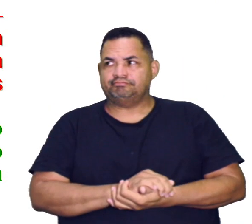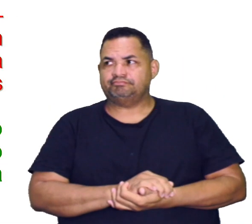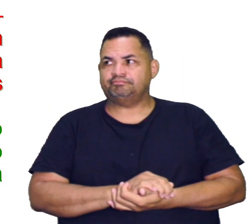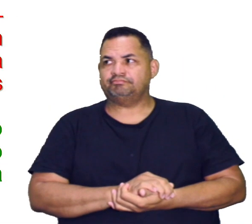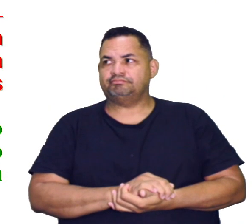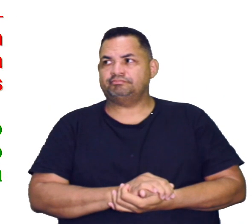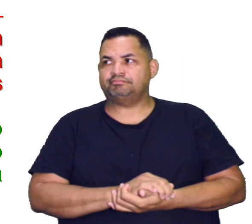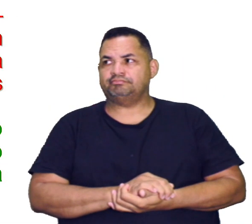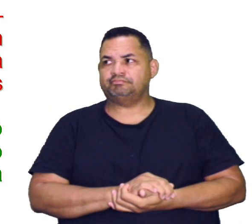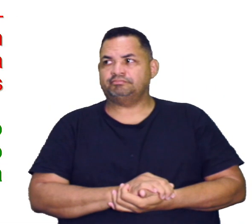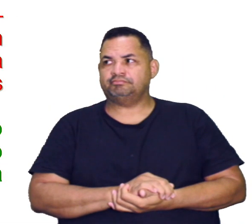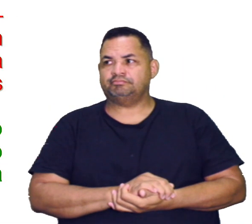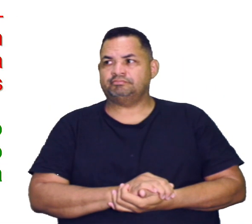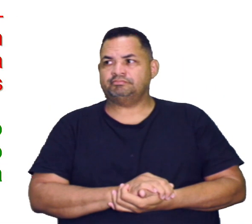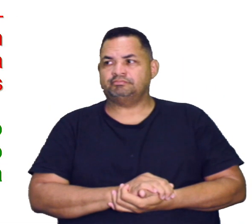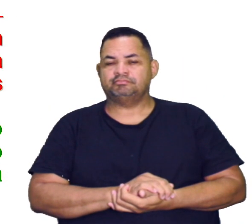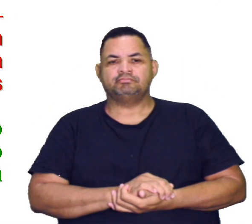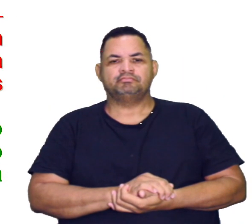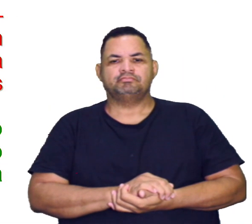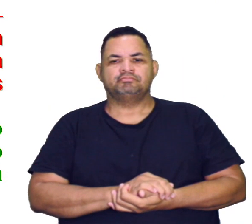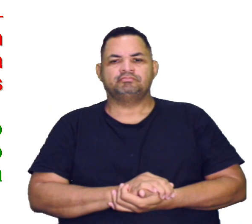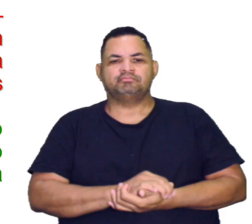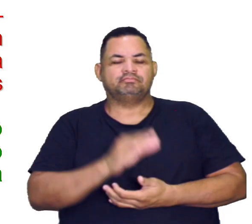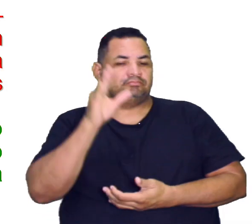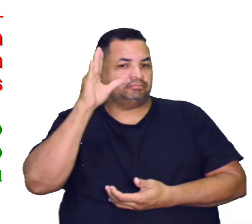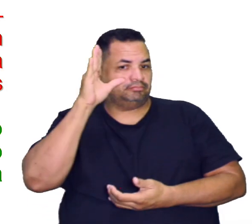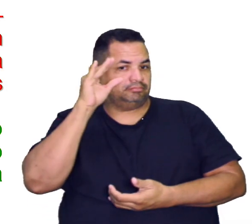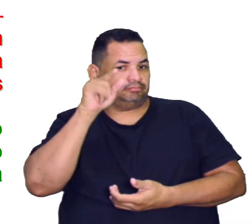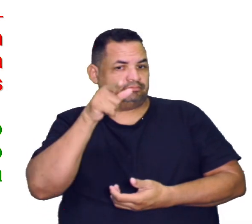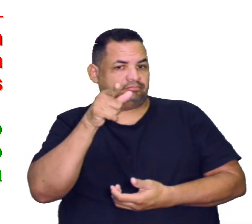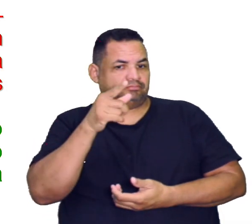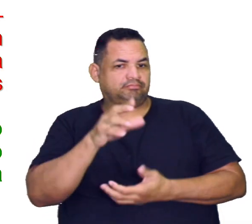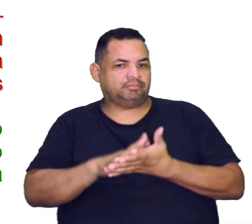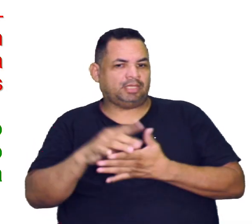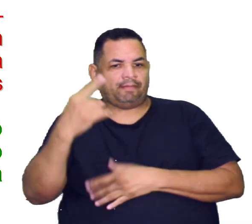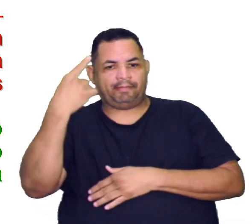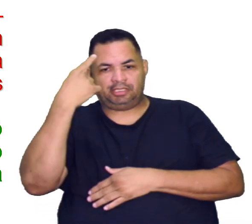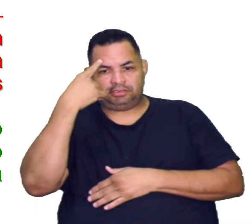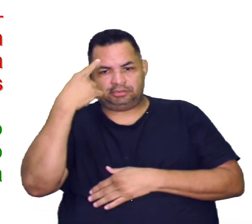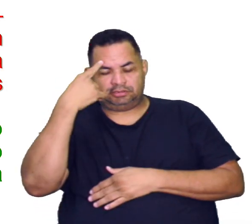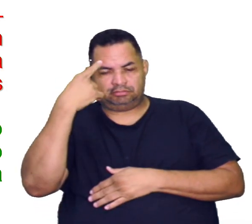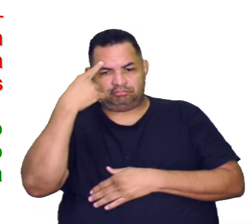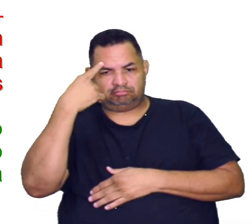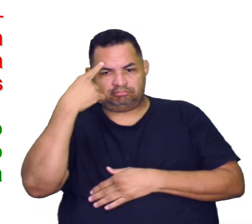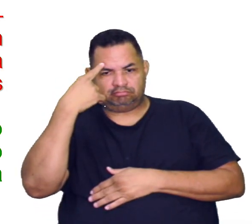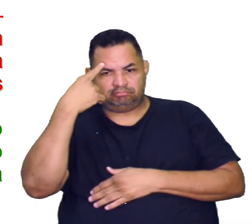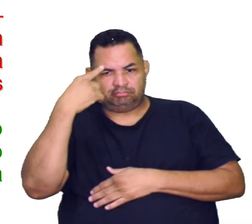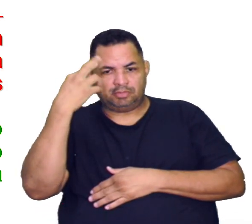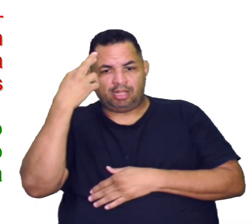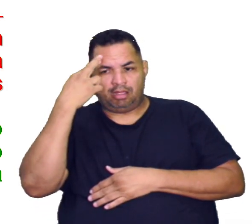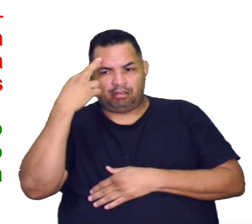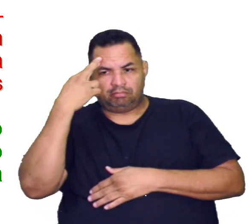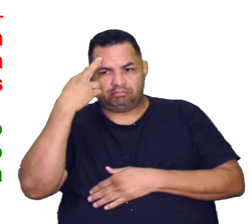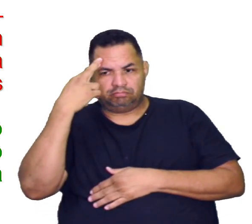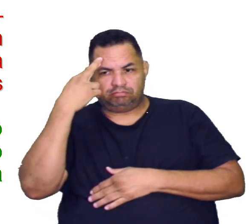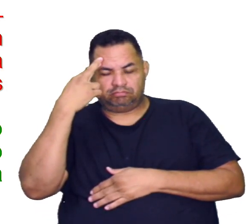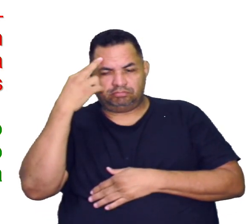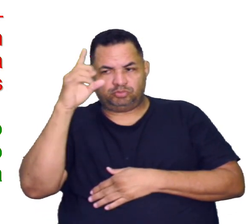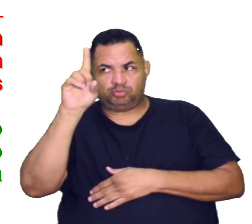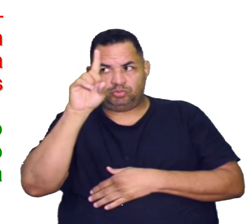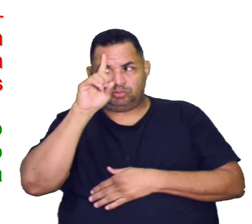gente, é interessante a gente fazer o quê? Olha só, refletir, né? Reflexão aí